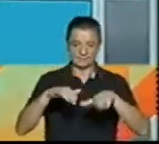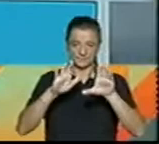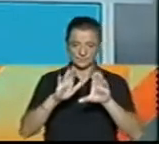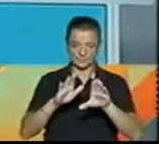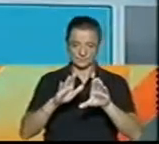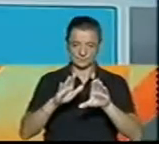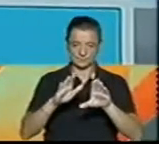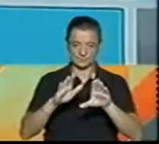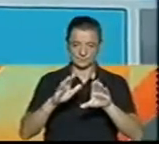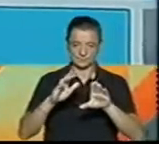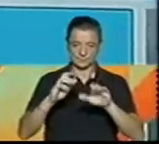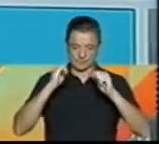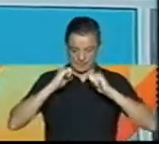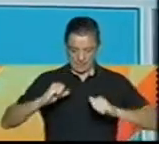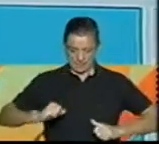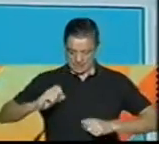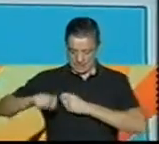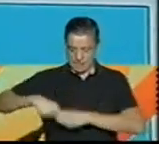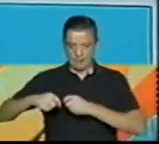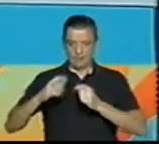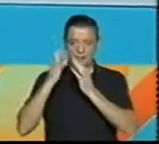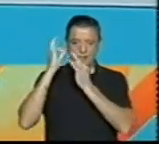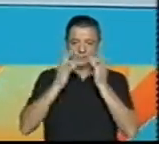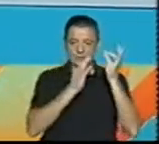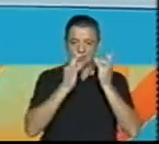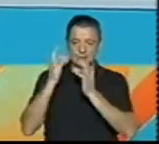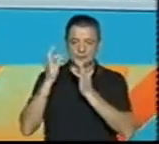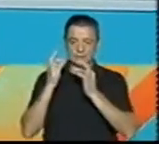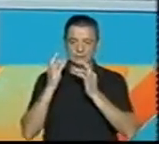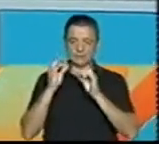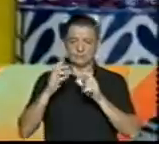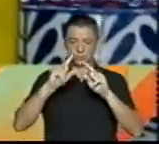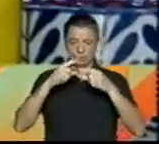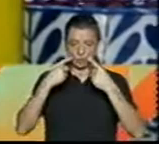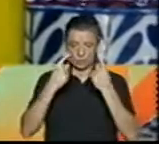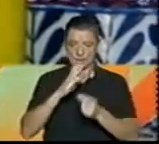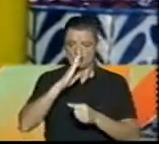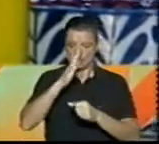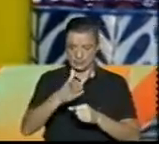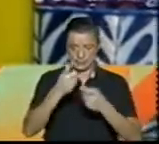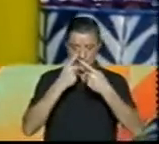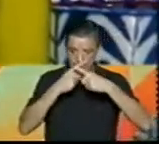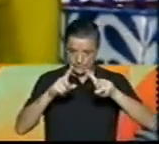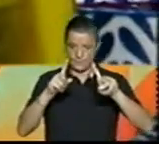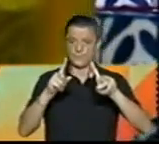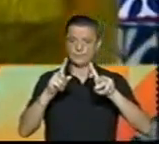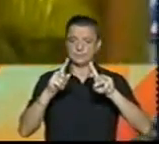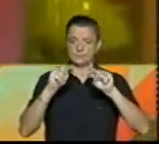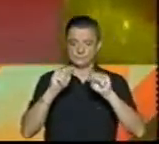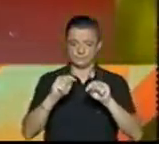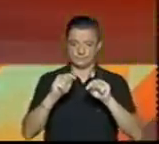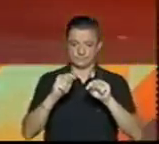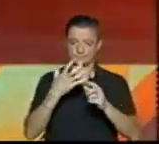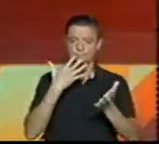já toda. Estava mental. Vamos também. Lá, pôr a mão na sardinha. Ora bem, de facto, como o Jorge estava a falar, a diferença